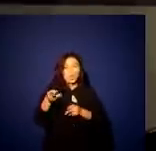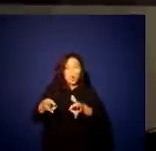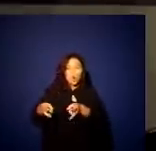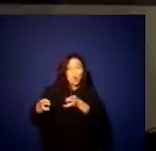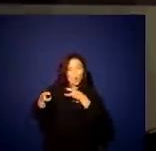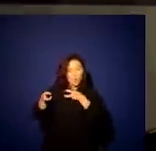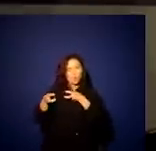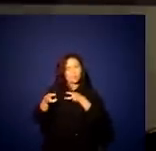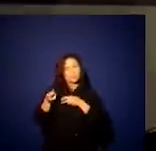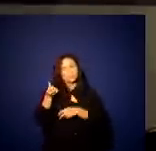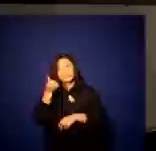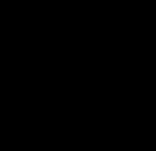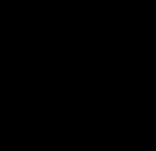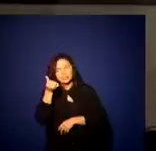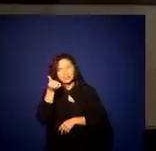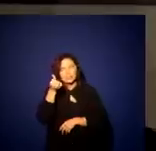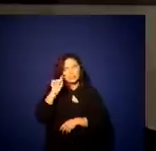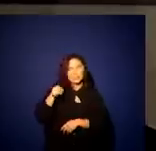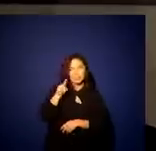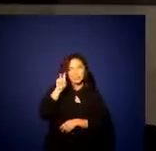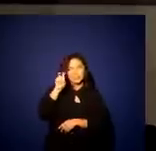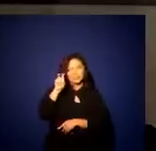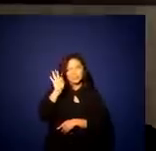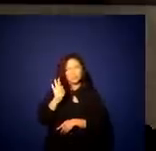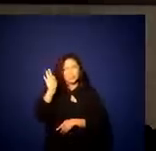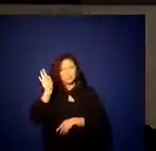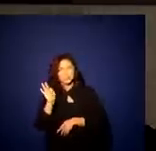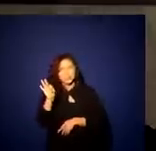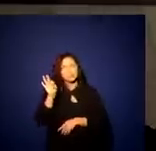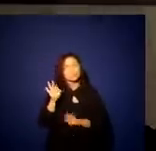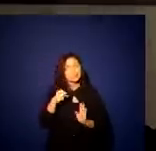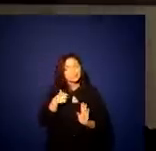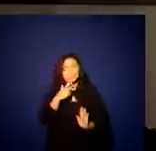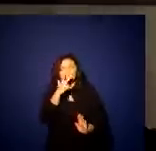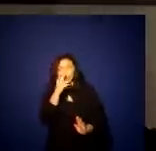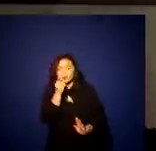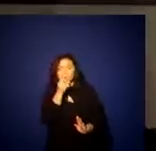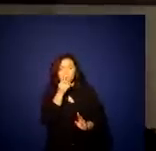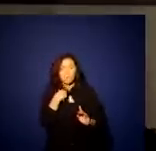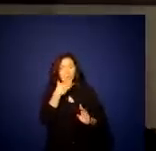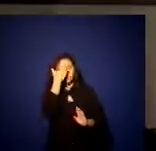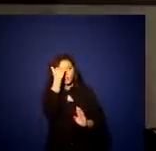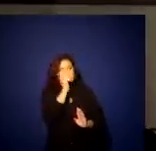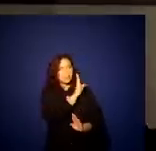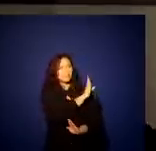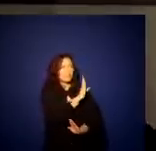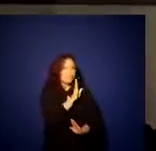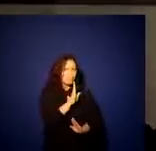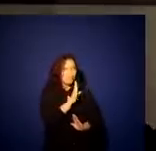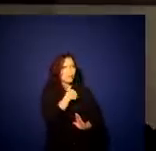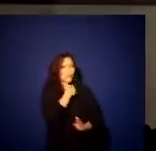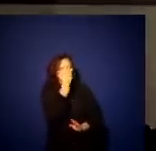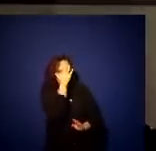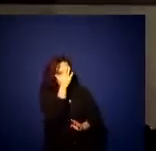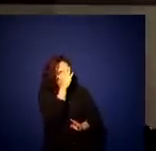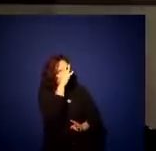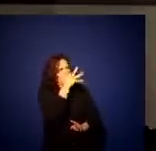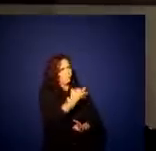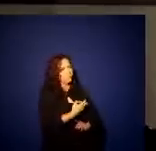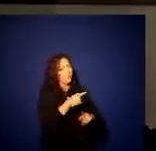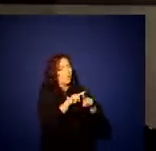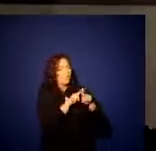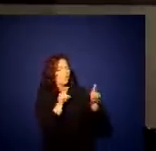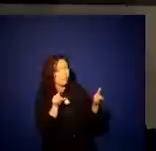aí de seis meses e meio então assim parece até então entendo o Banco do Brasil acho que tem a tese aqui sim mas eu